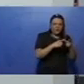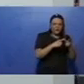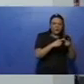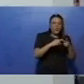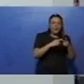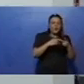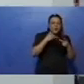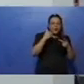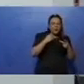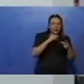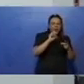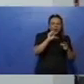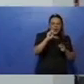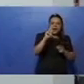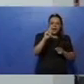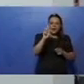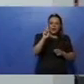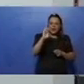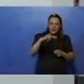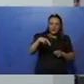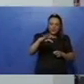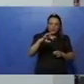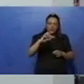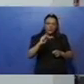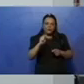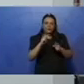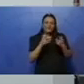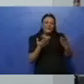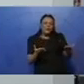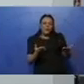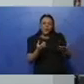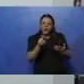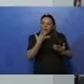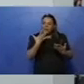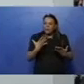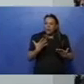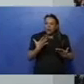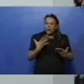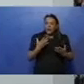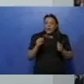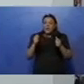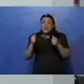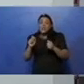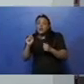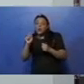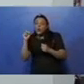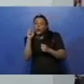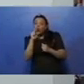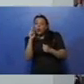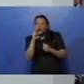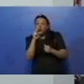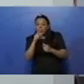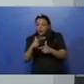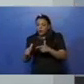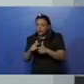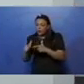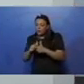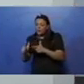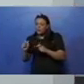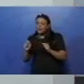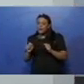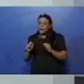uma série de países. Bom, deveria ficar marcada por um sentido de urgência, mas tudo indica que não